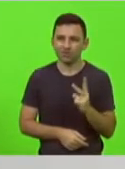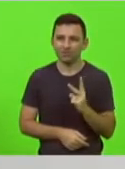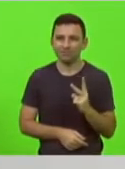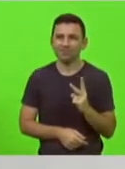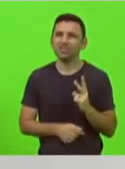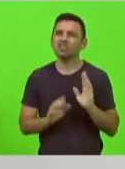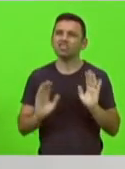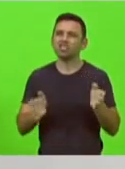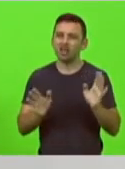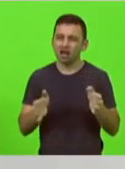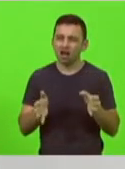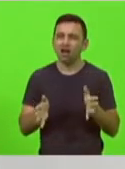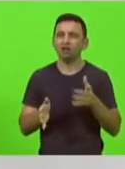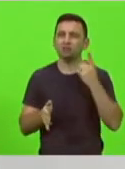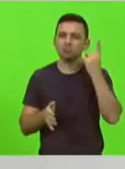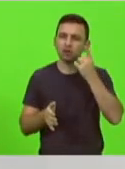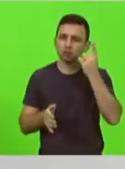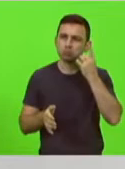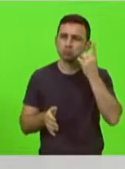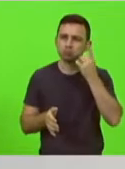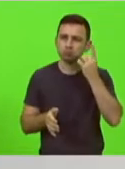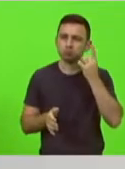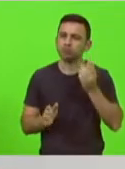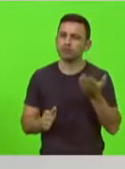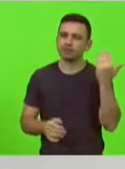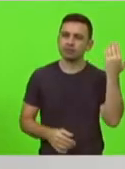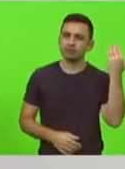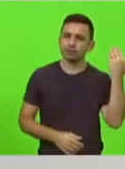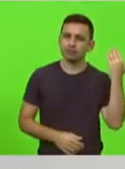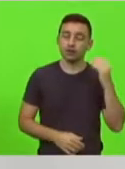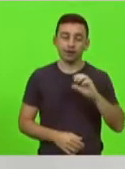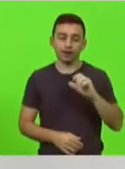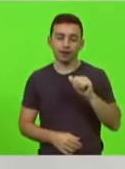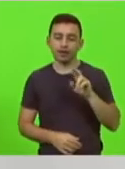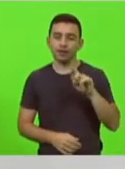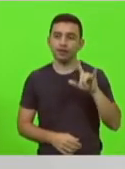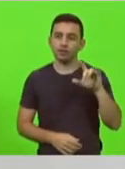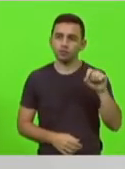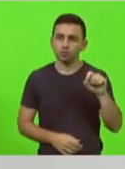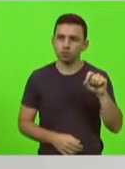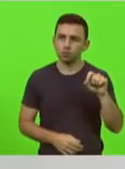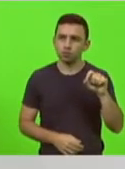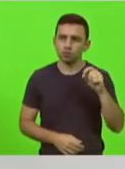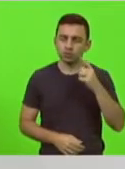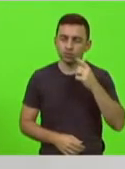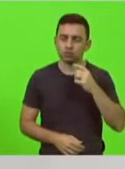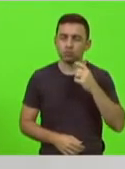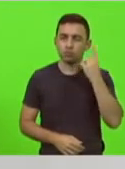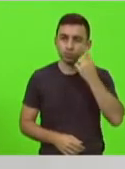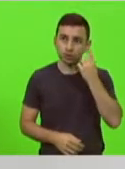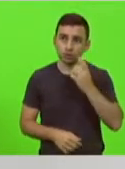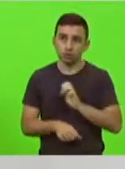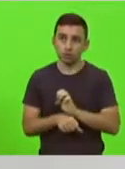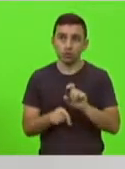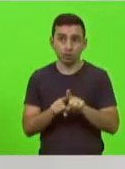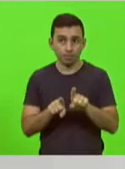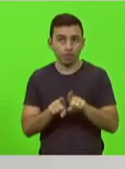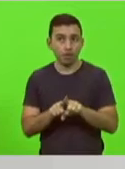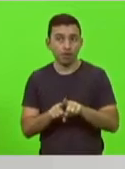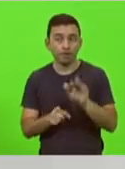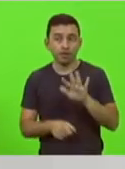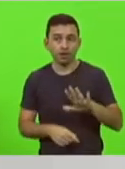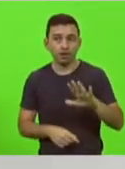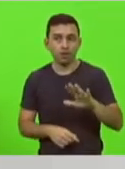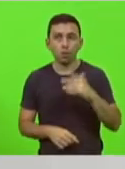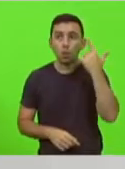foram parlamentares, foram deputados. O Carlito foi, além de deputado estadual federal, foi prefeito da cidade